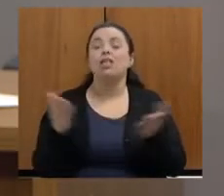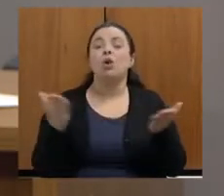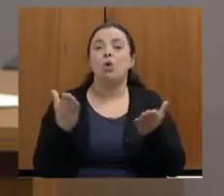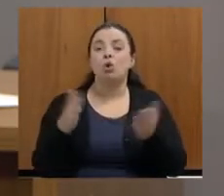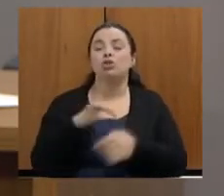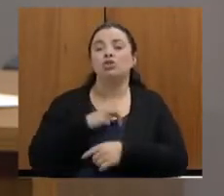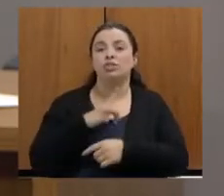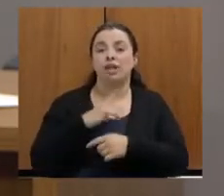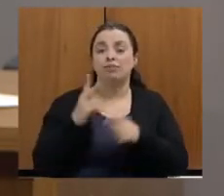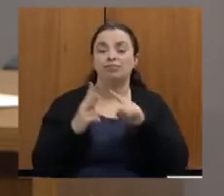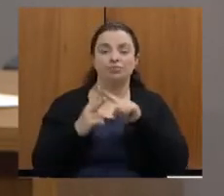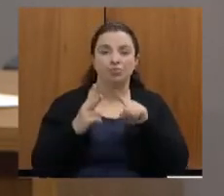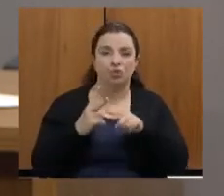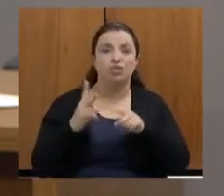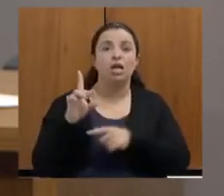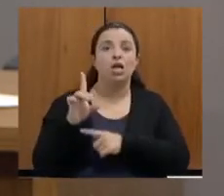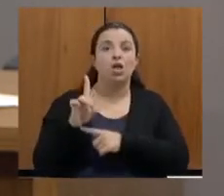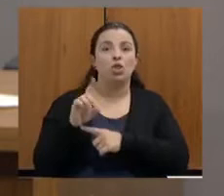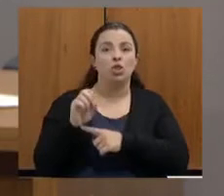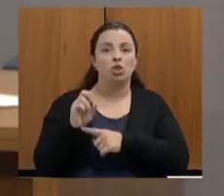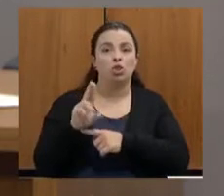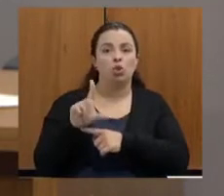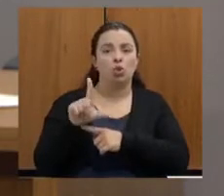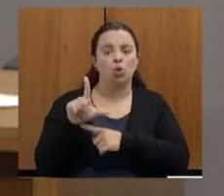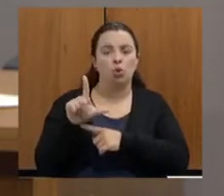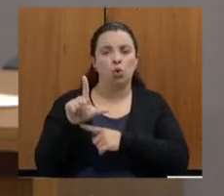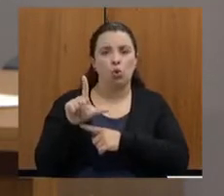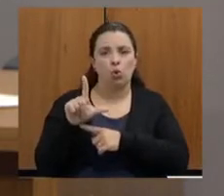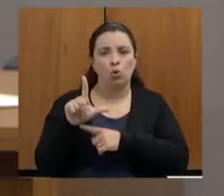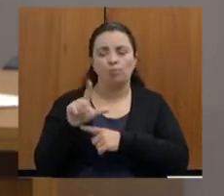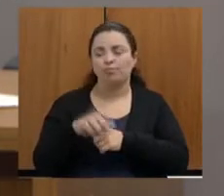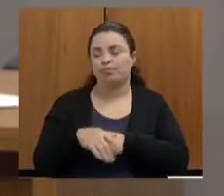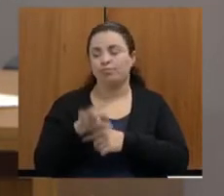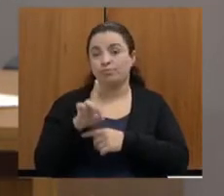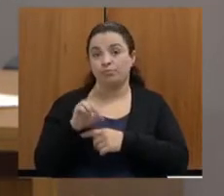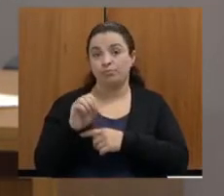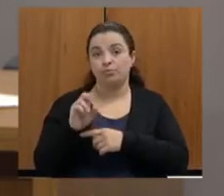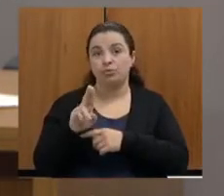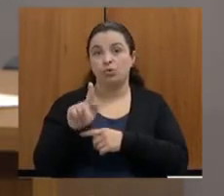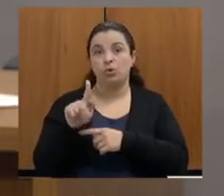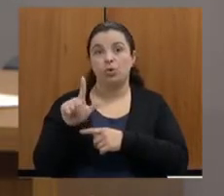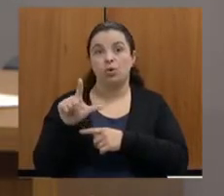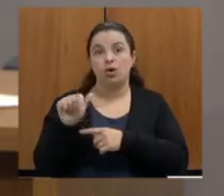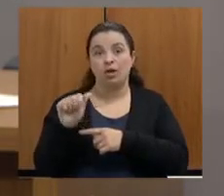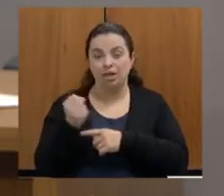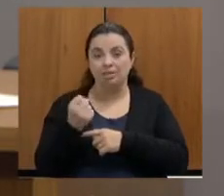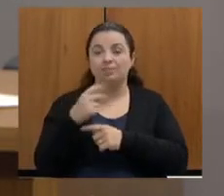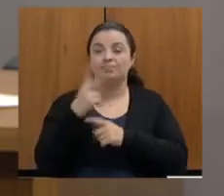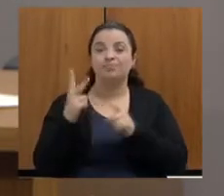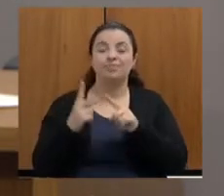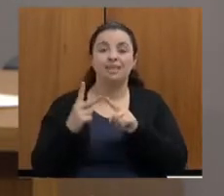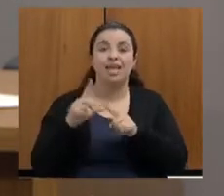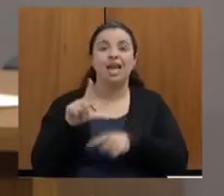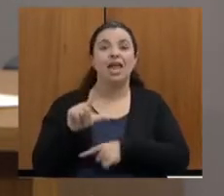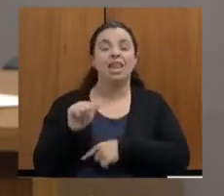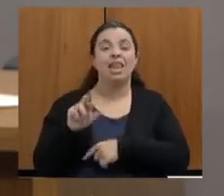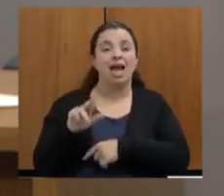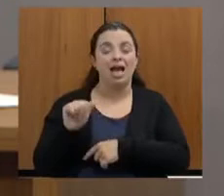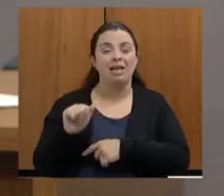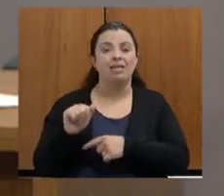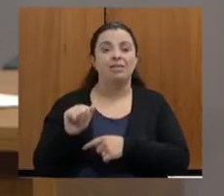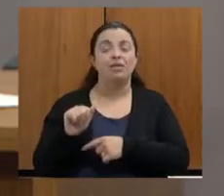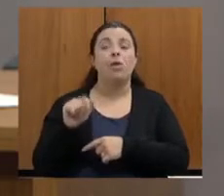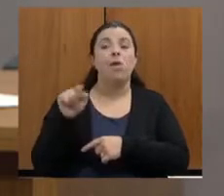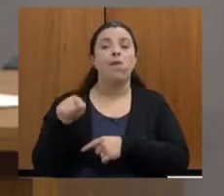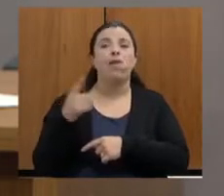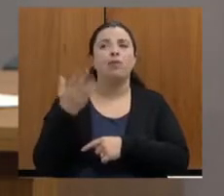aqui hoje porque em 2020 eles estariam vindo para conhecer a comunidade conhecer de fato o que aconteceu